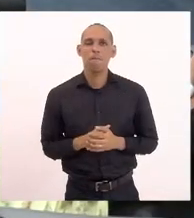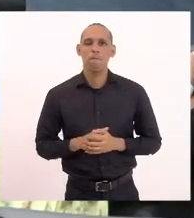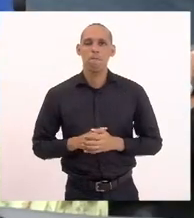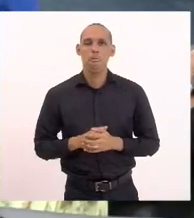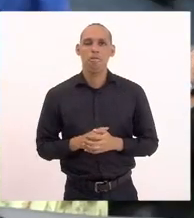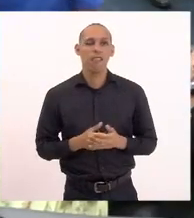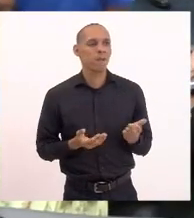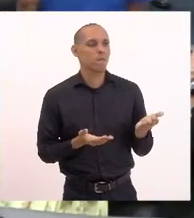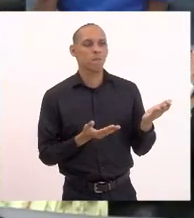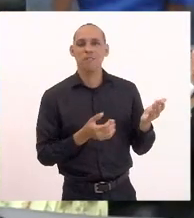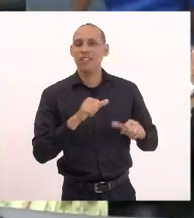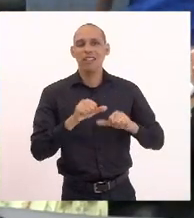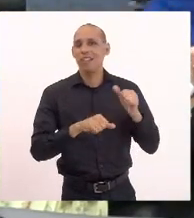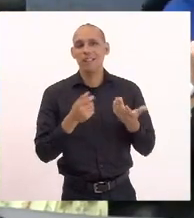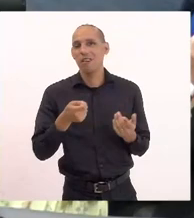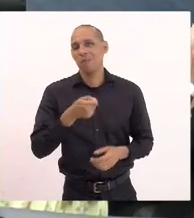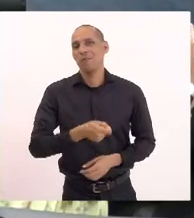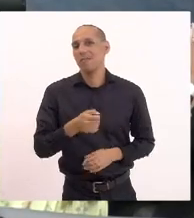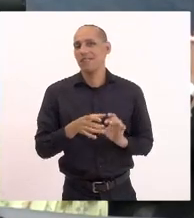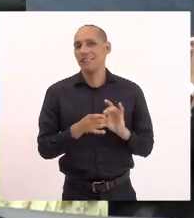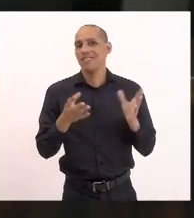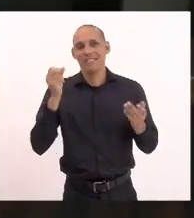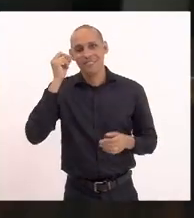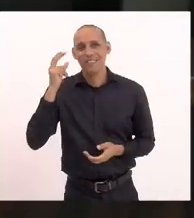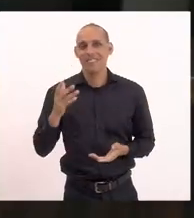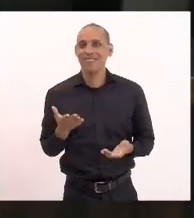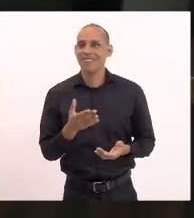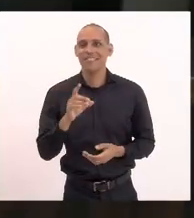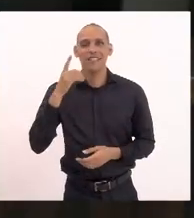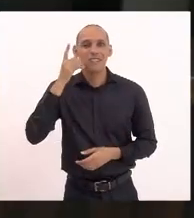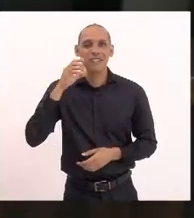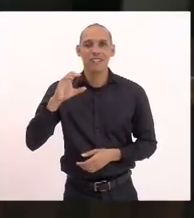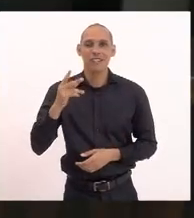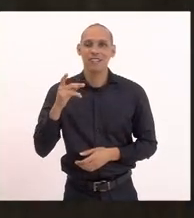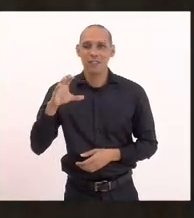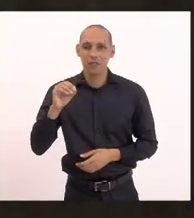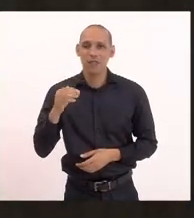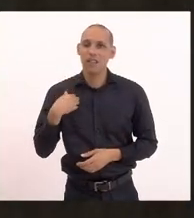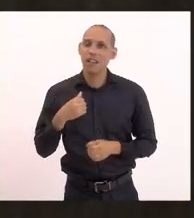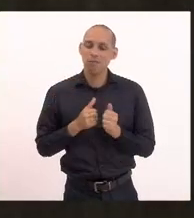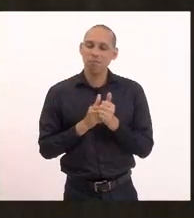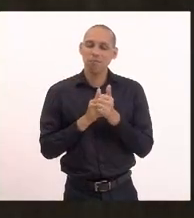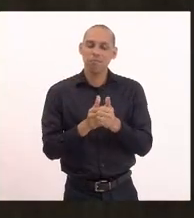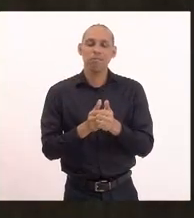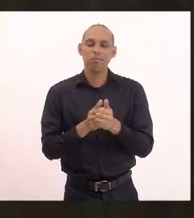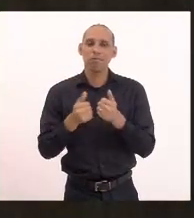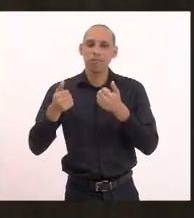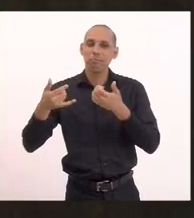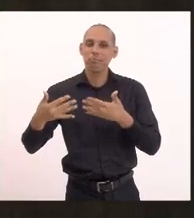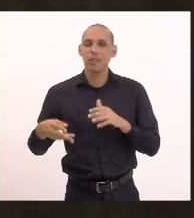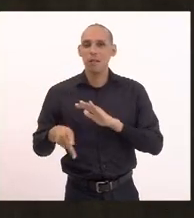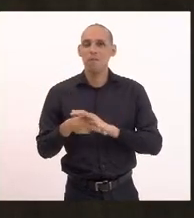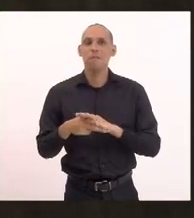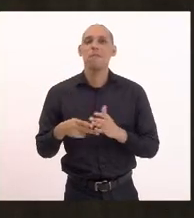Transformou meu projeto autorizativo. Deputado Chico Machado. Acompanho o parecer do